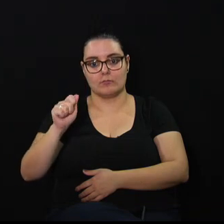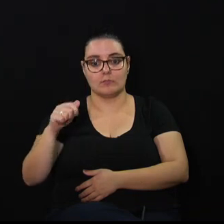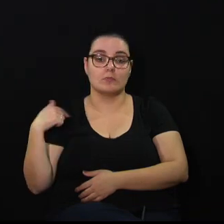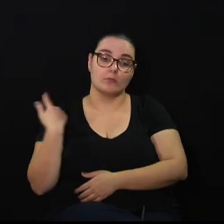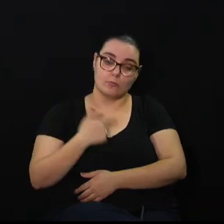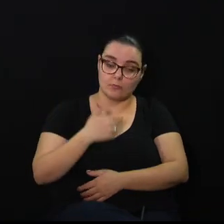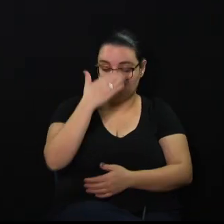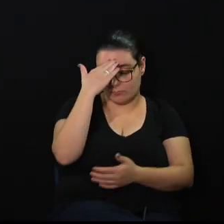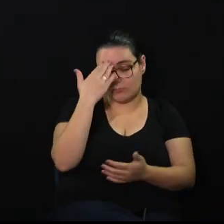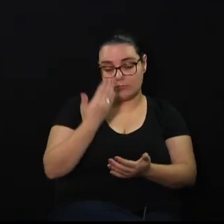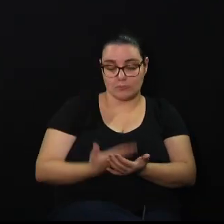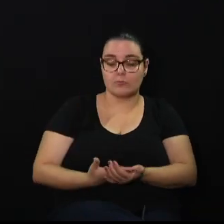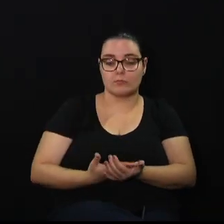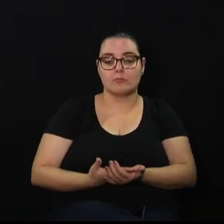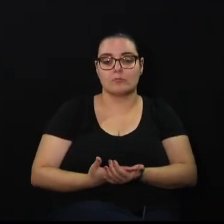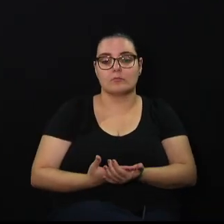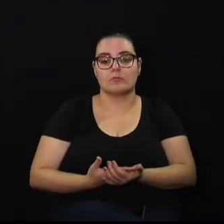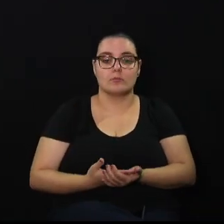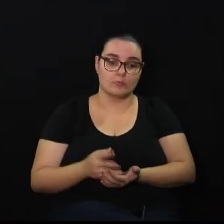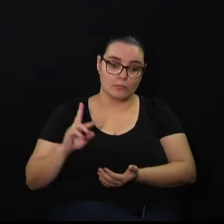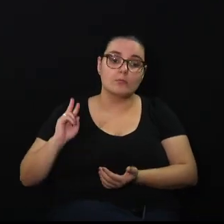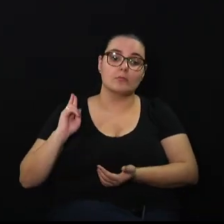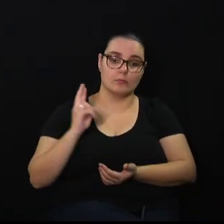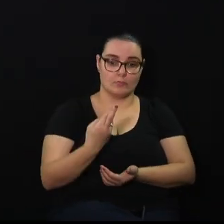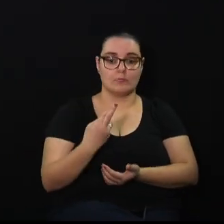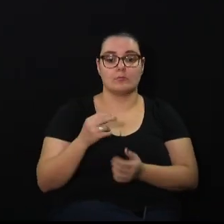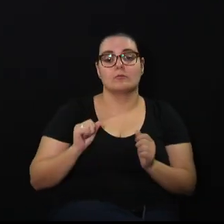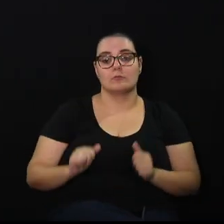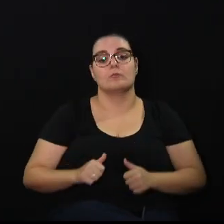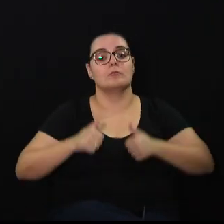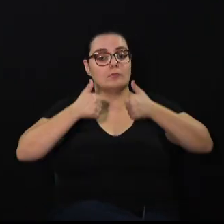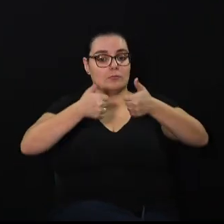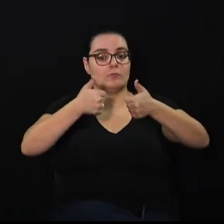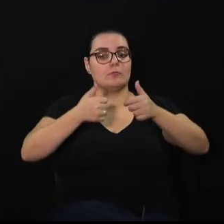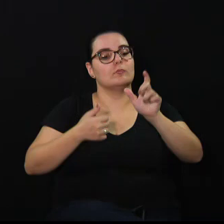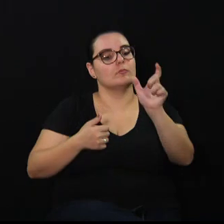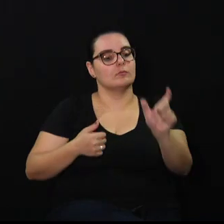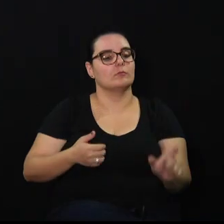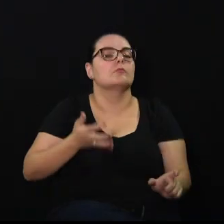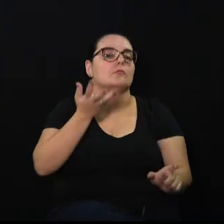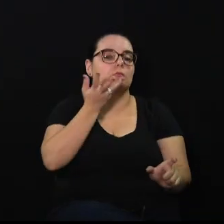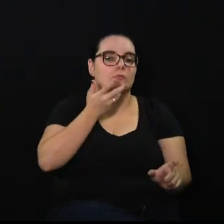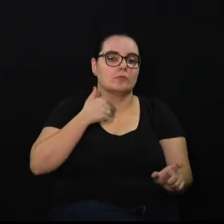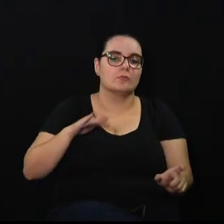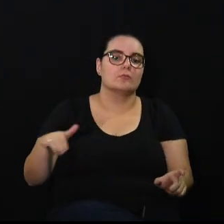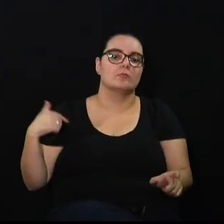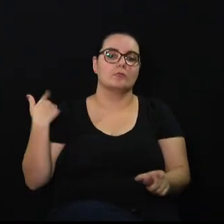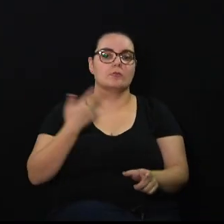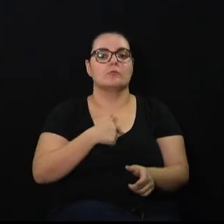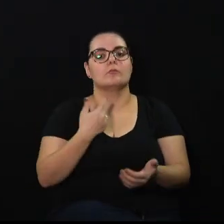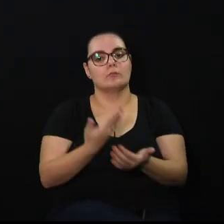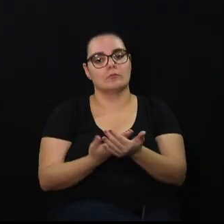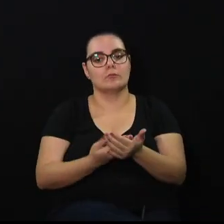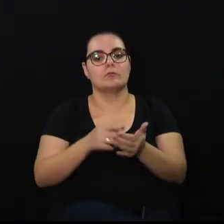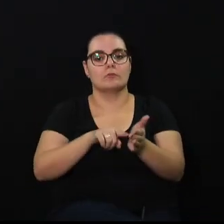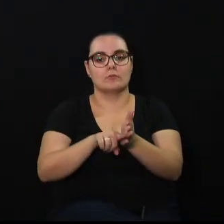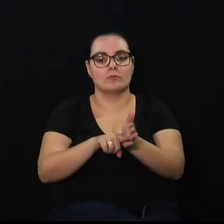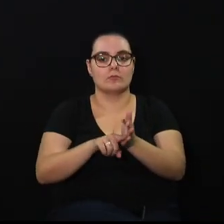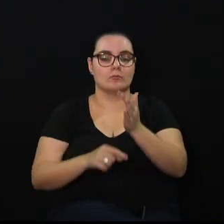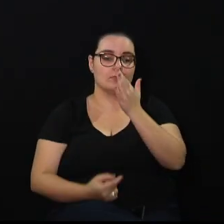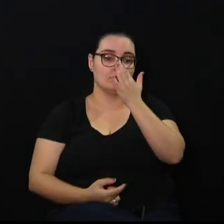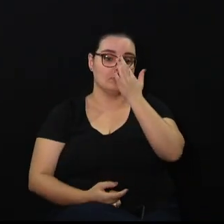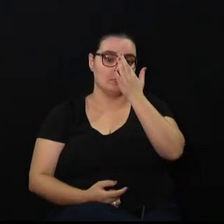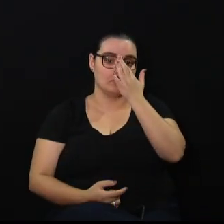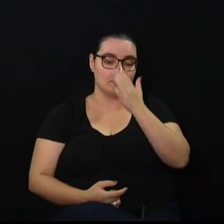mais resultado e é mais positivo para a criança de acordo com o que a gente estuda a